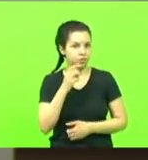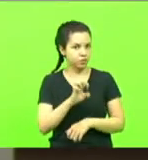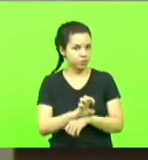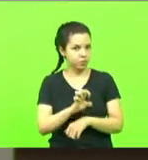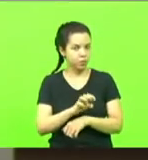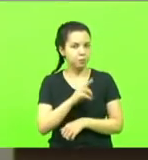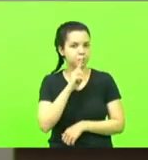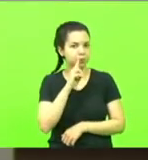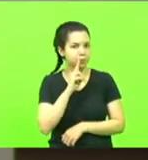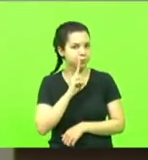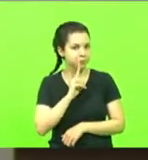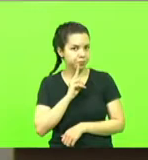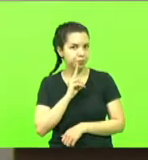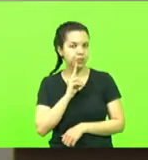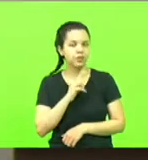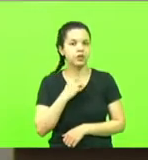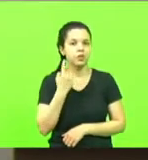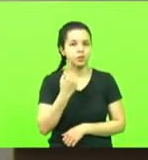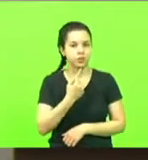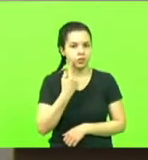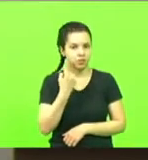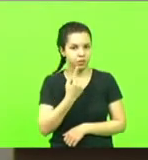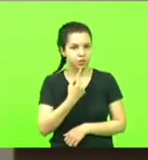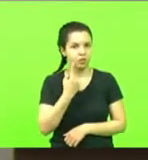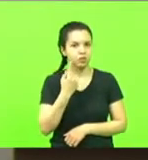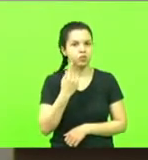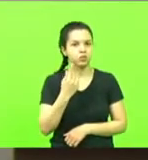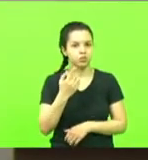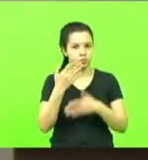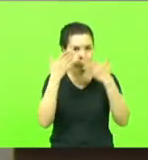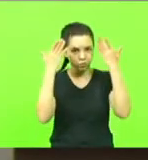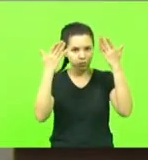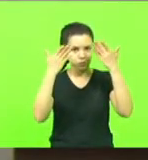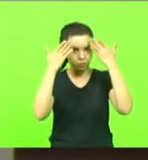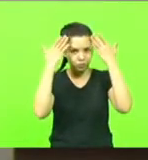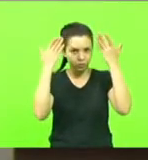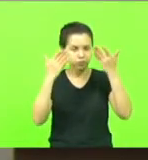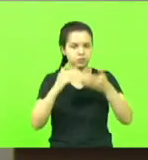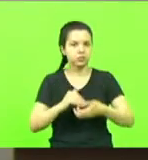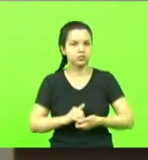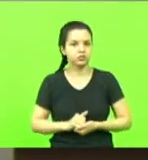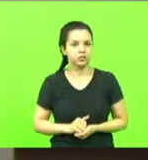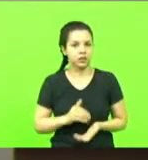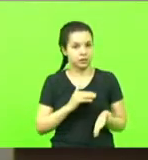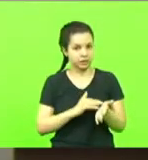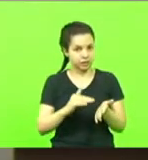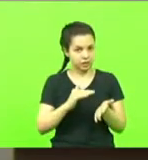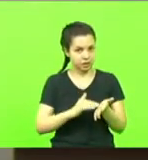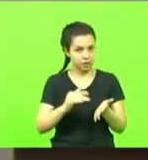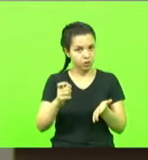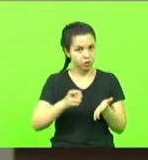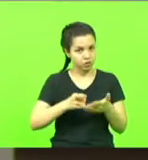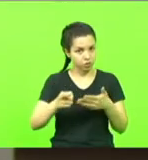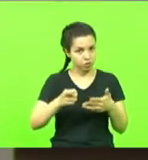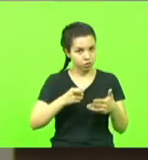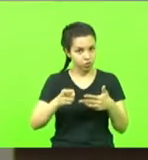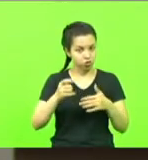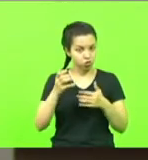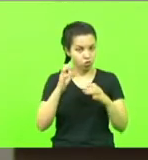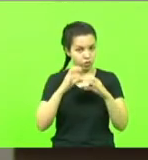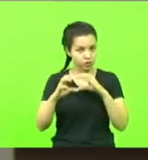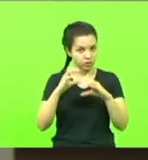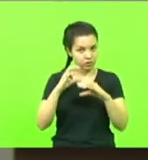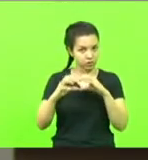Nats. Excelentíssimo senhor deputado estadual José Milton Schaeffer. Senhor secretário executivo de comunicação do governo do estado de